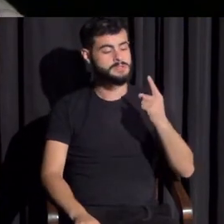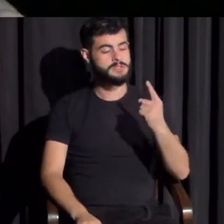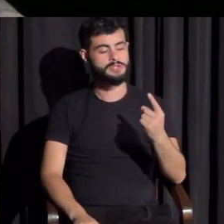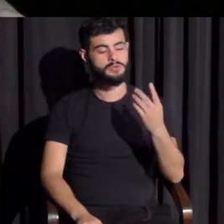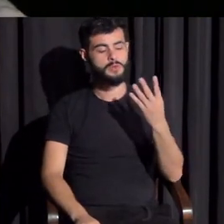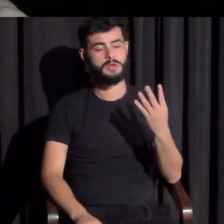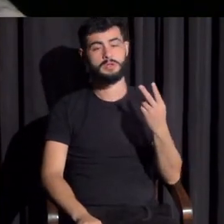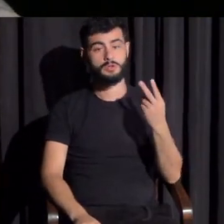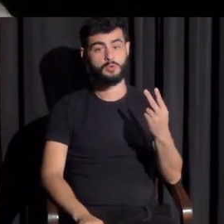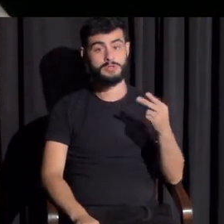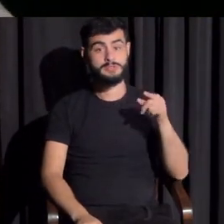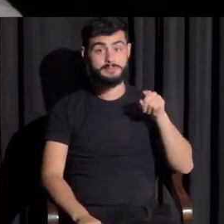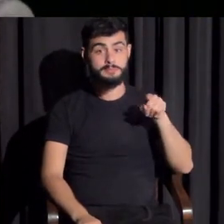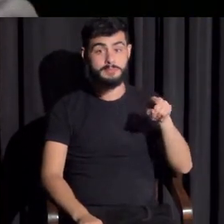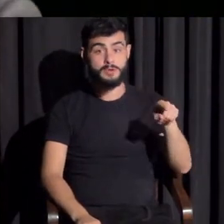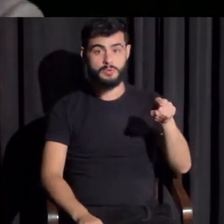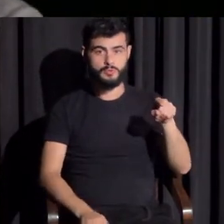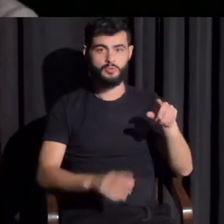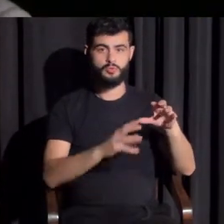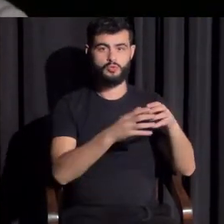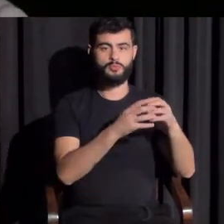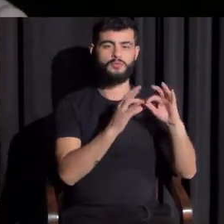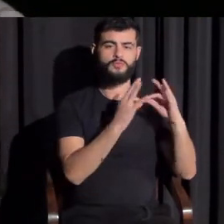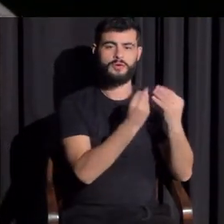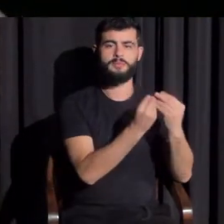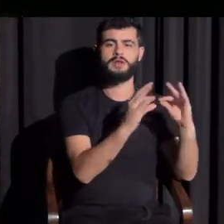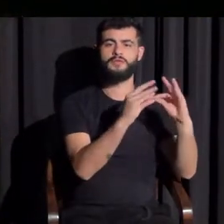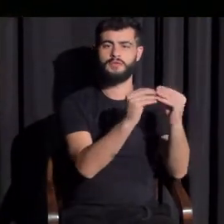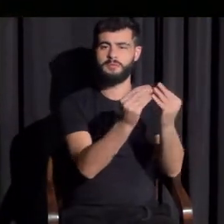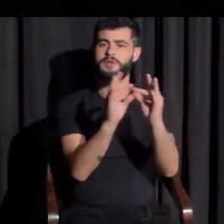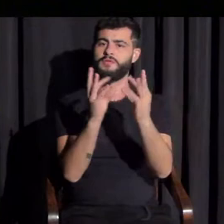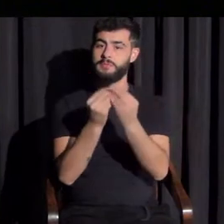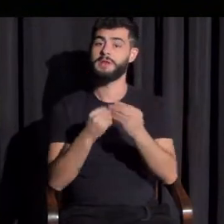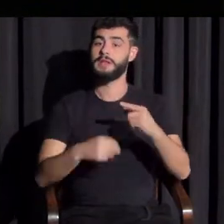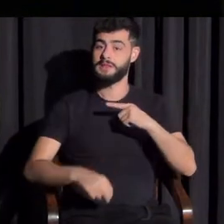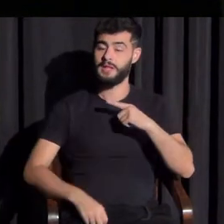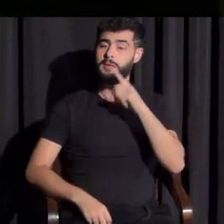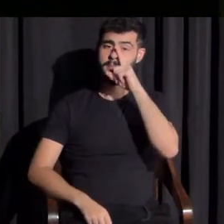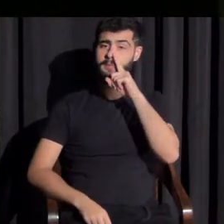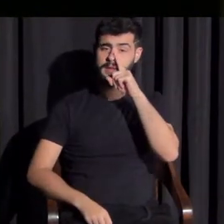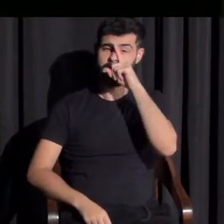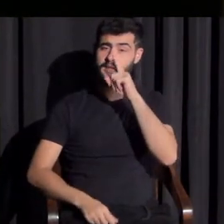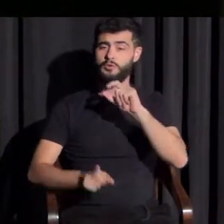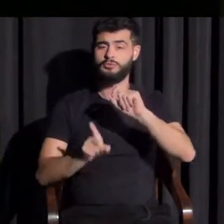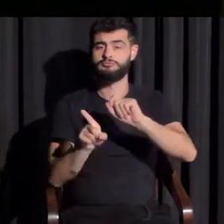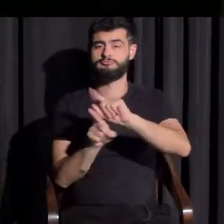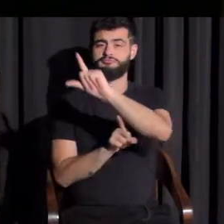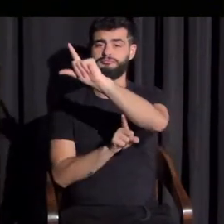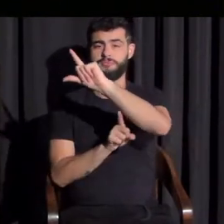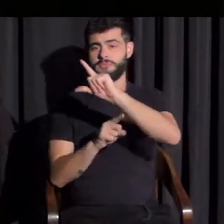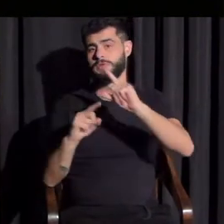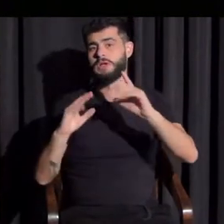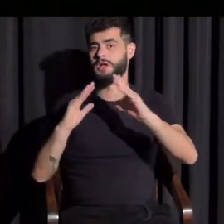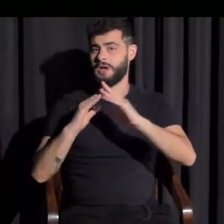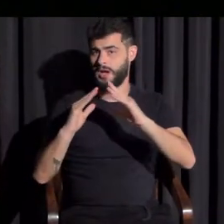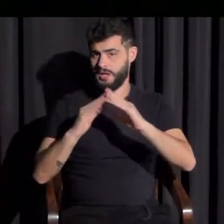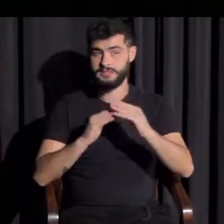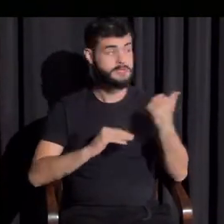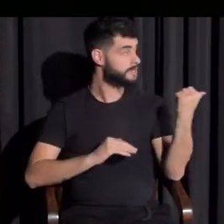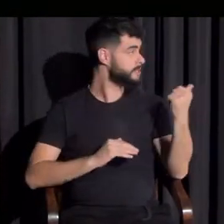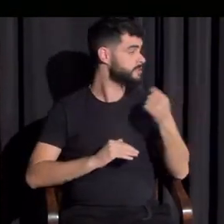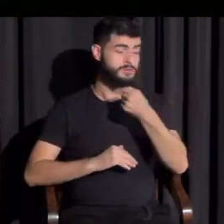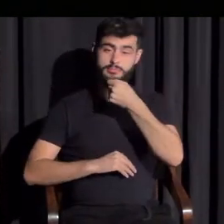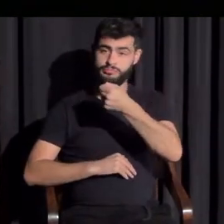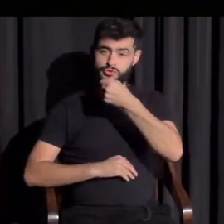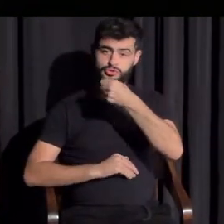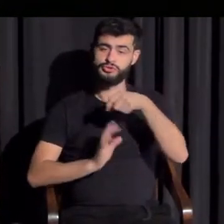142 mil famílias vivem sob ameaça de remoção nesse momento. Também uma reportagem do dia 20 de julho,